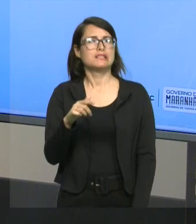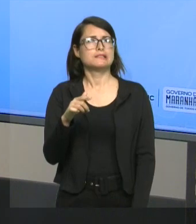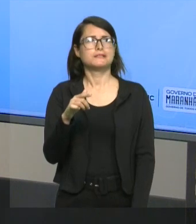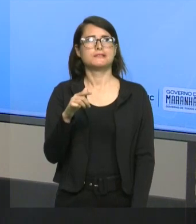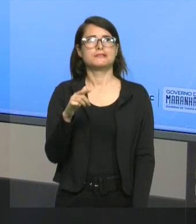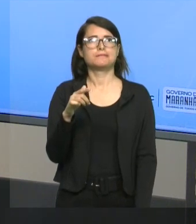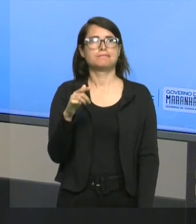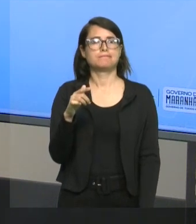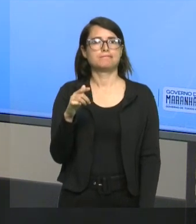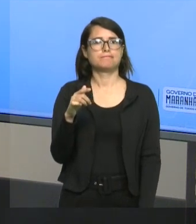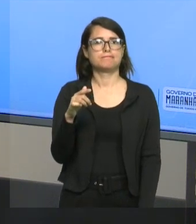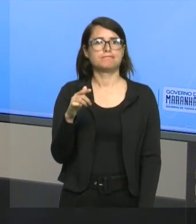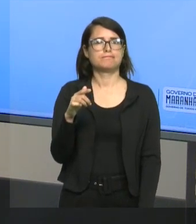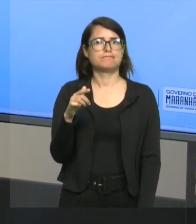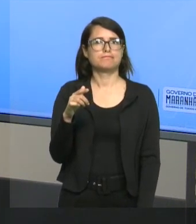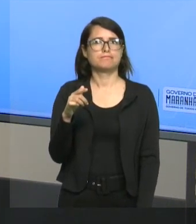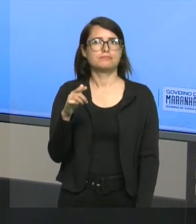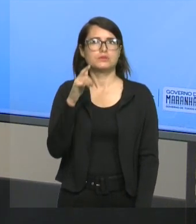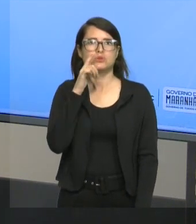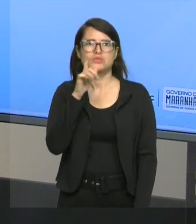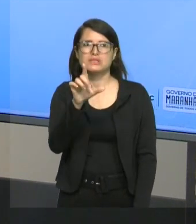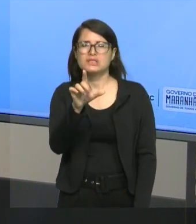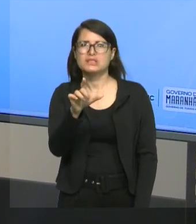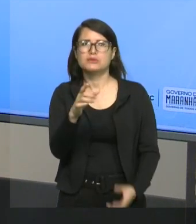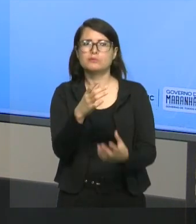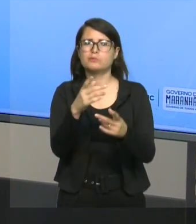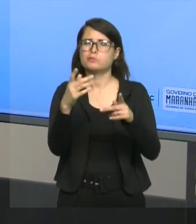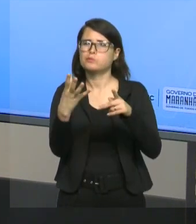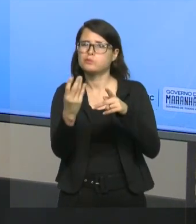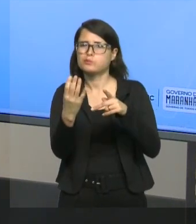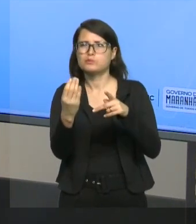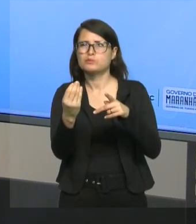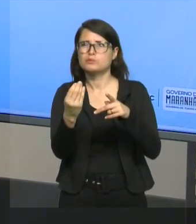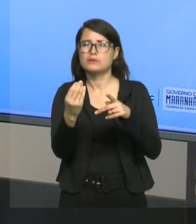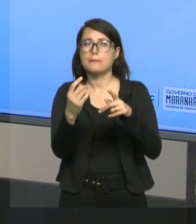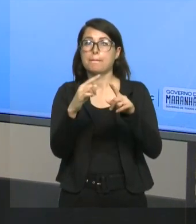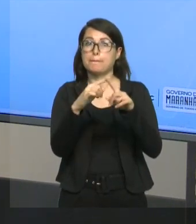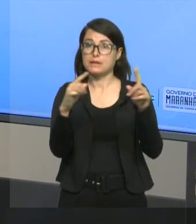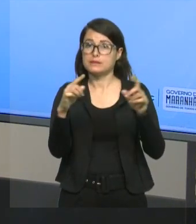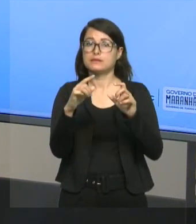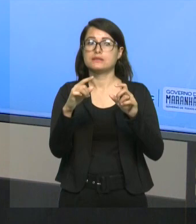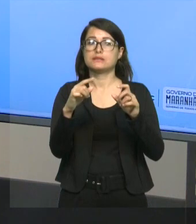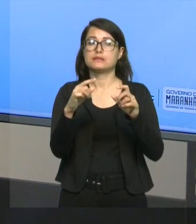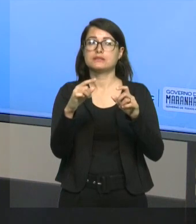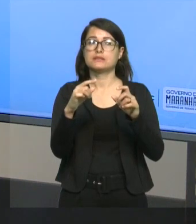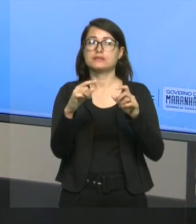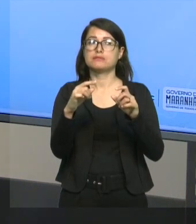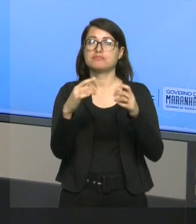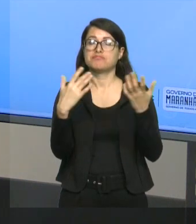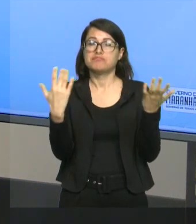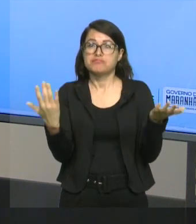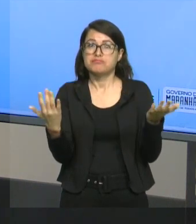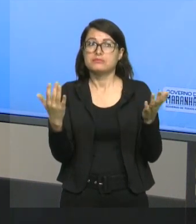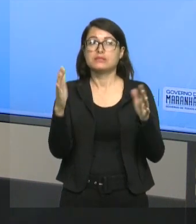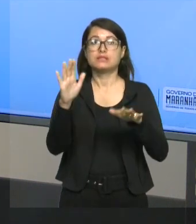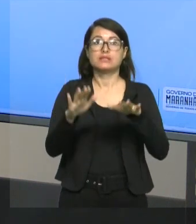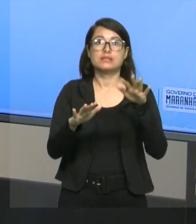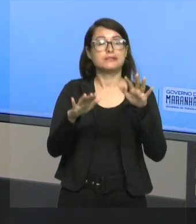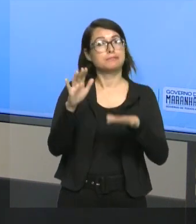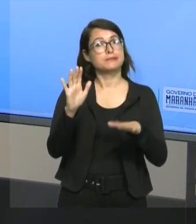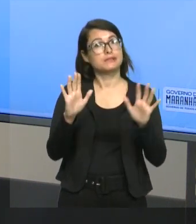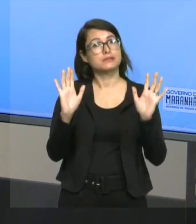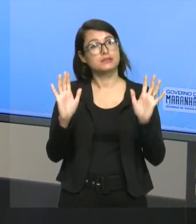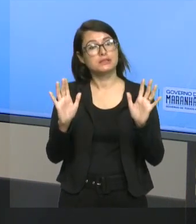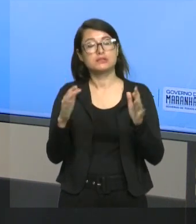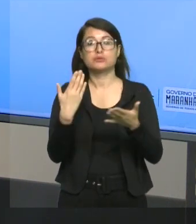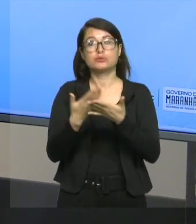colocar uma quantidade nele, mas você leva para o plural, sei lá, independente do tipo de estudo que